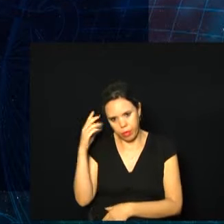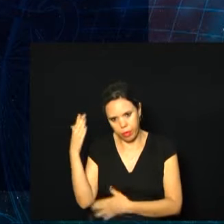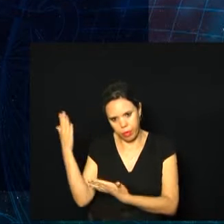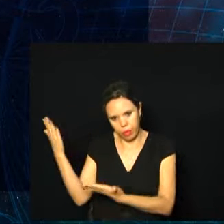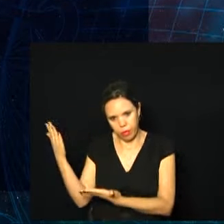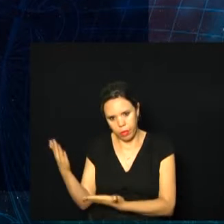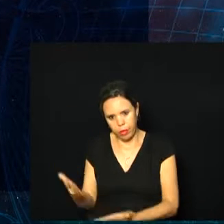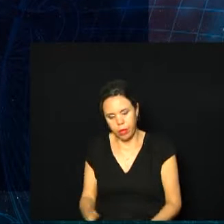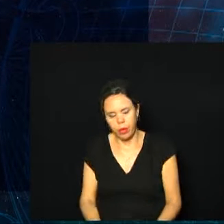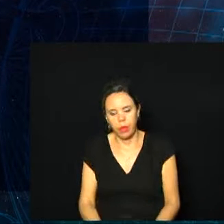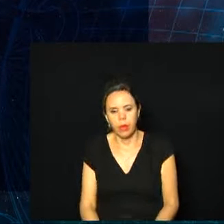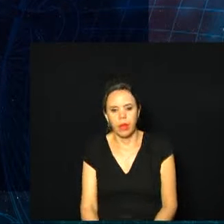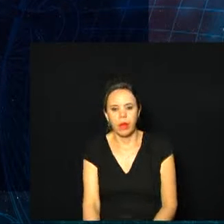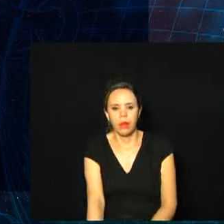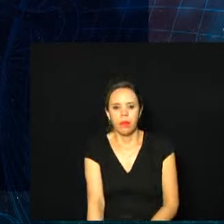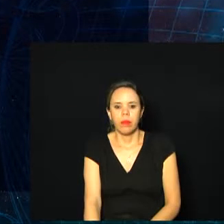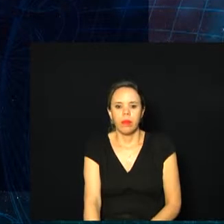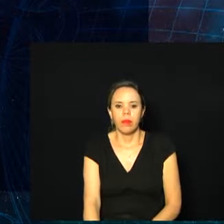somava